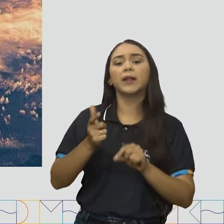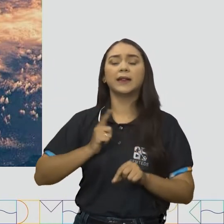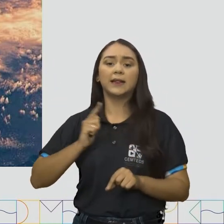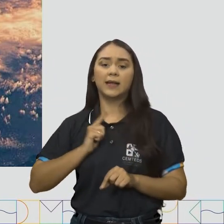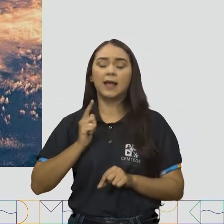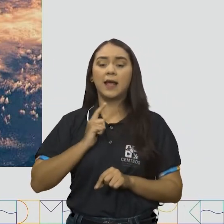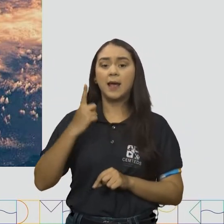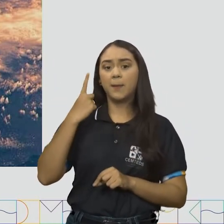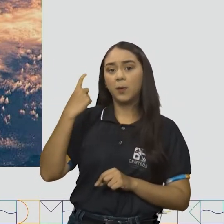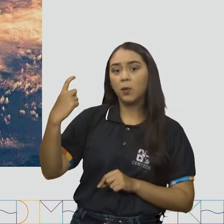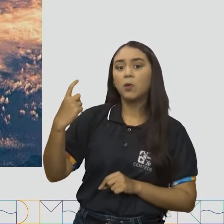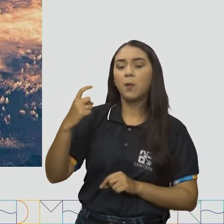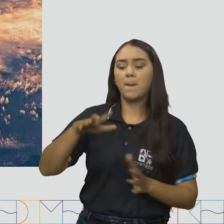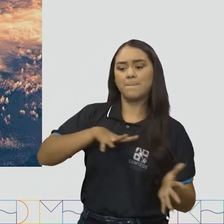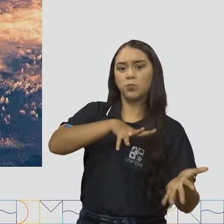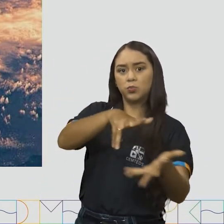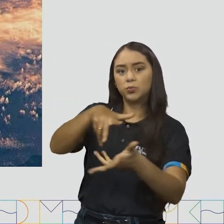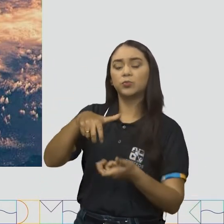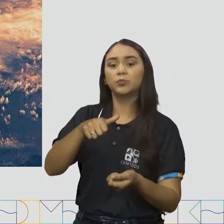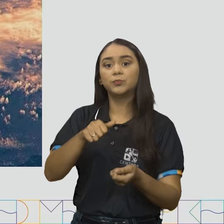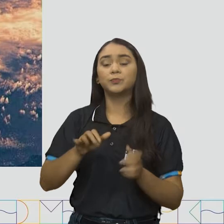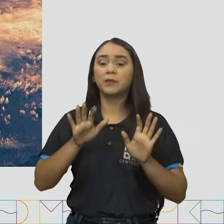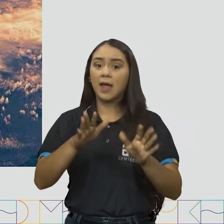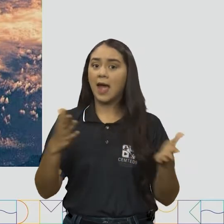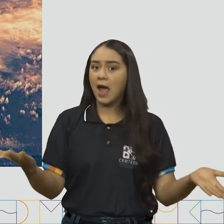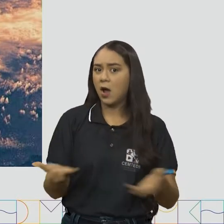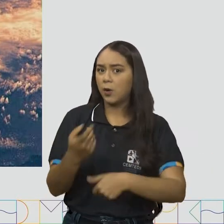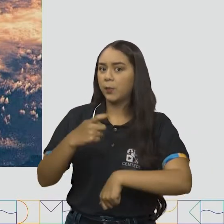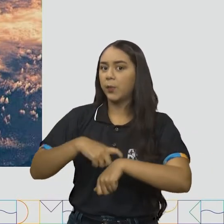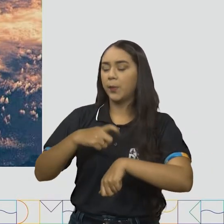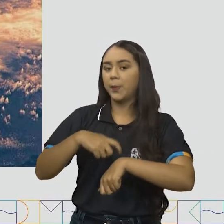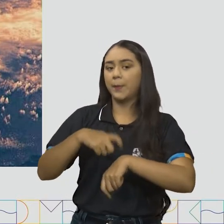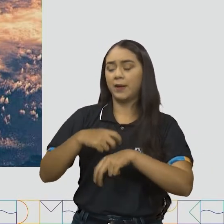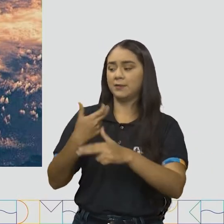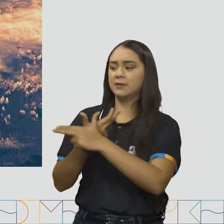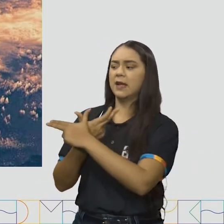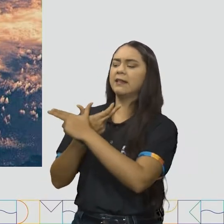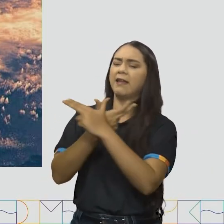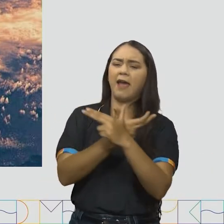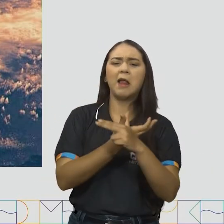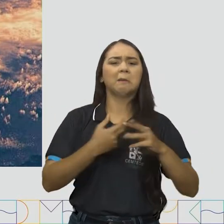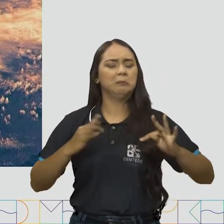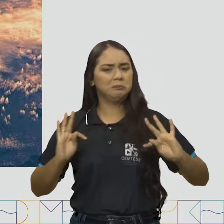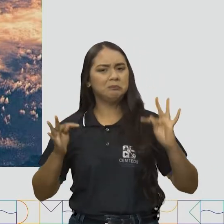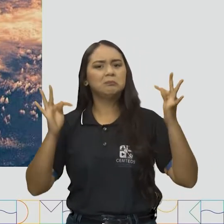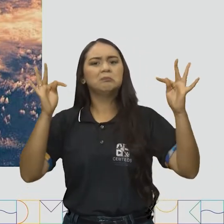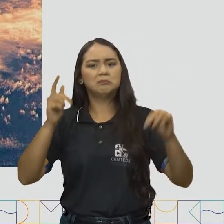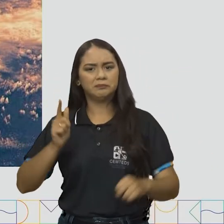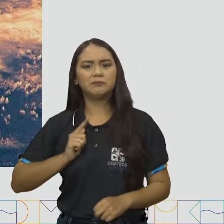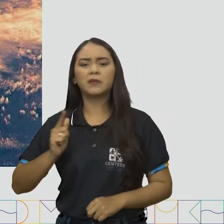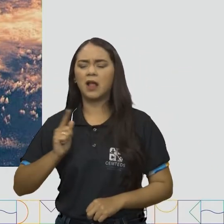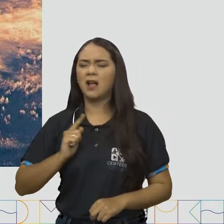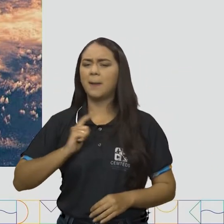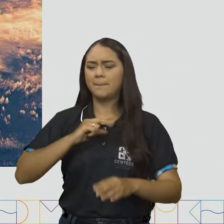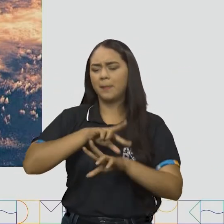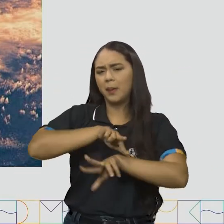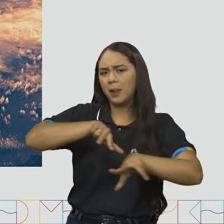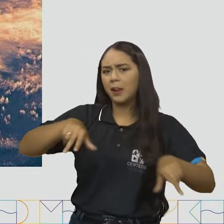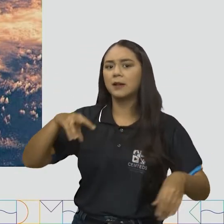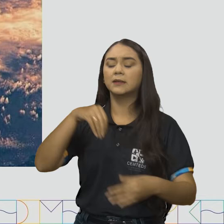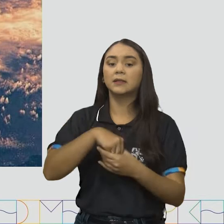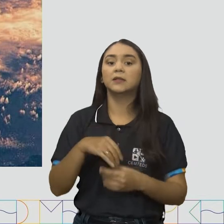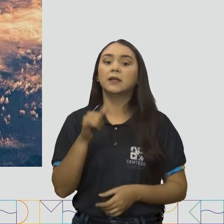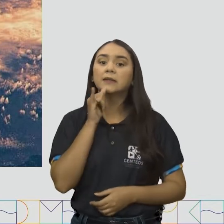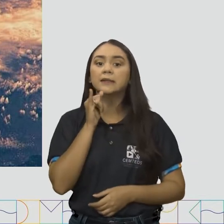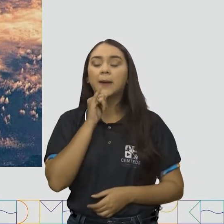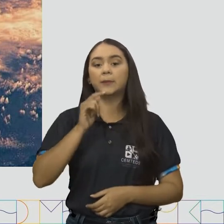ser escutado por aparelhos de rádio no mundo inteiro. Atualmente, os satélites são muito mais sofisticados, é claro. Eles têm diversas